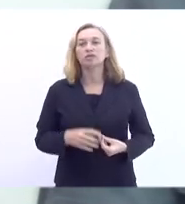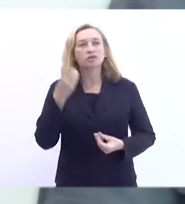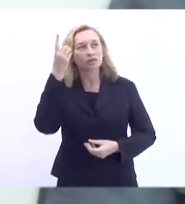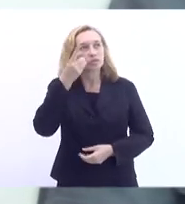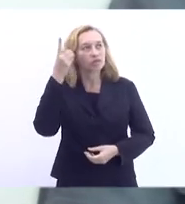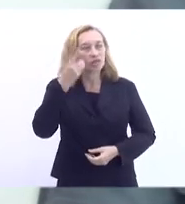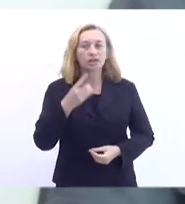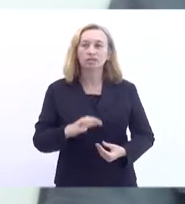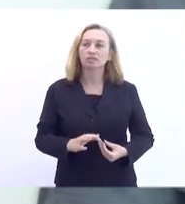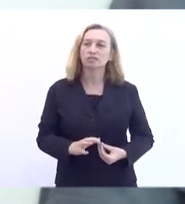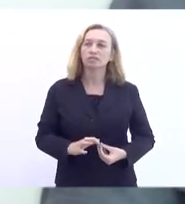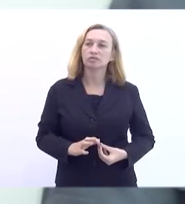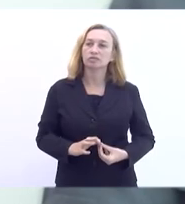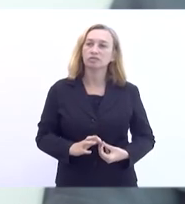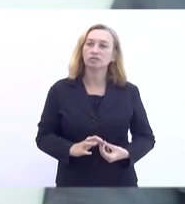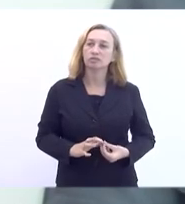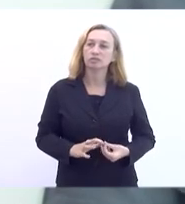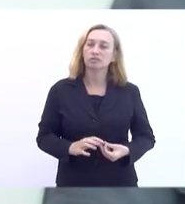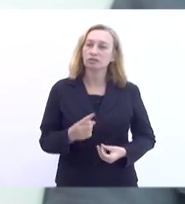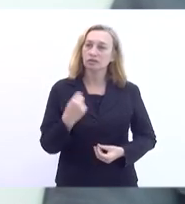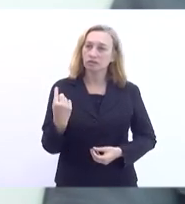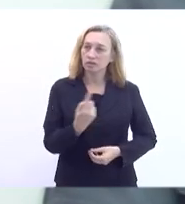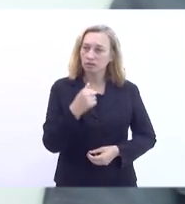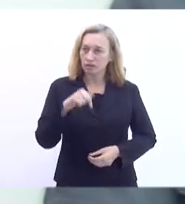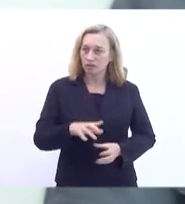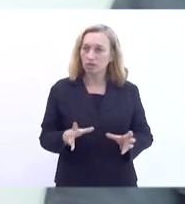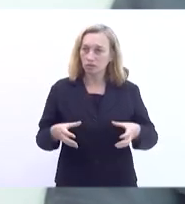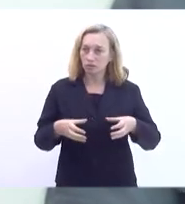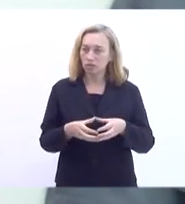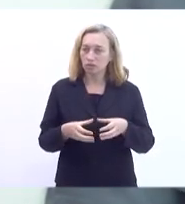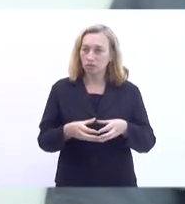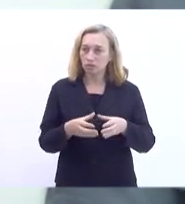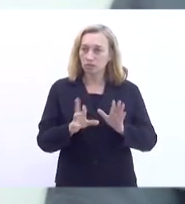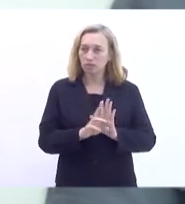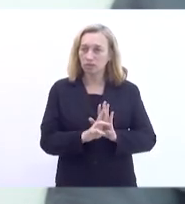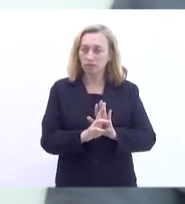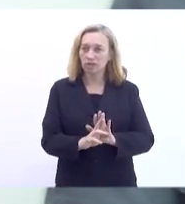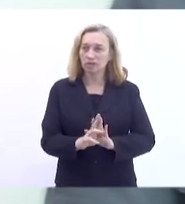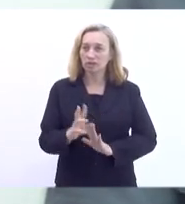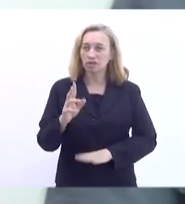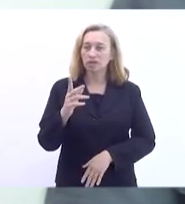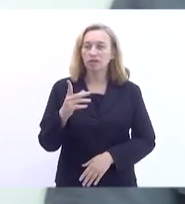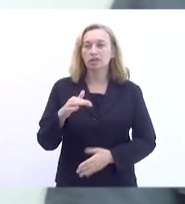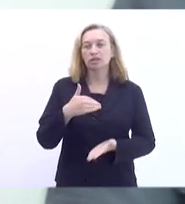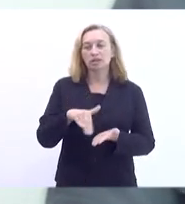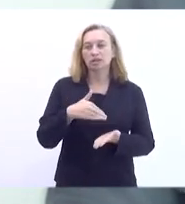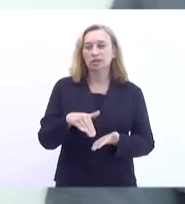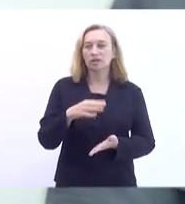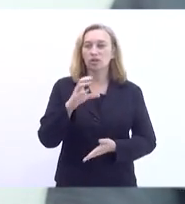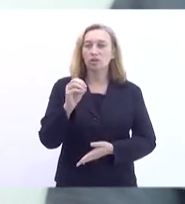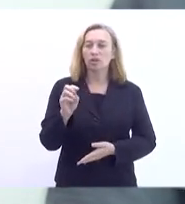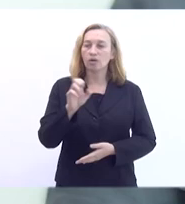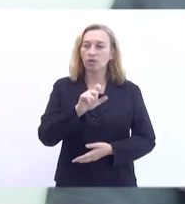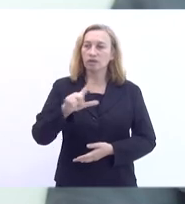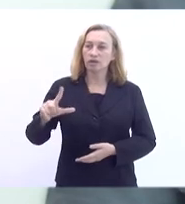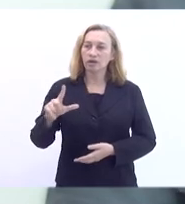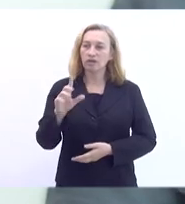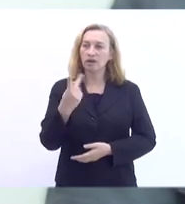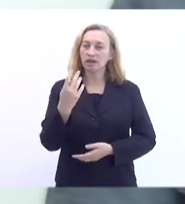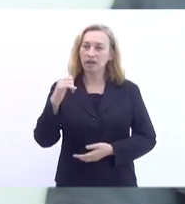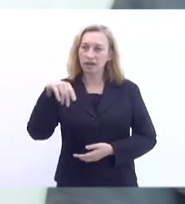é nós aqui a equipe designada pelo secretário Henrique Henrique nós